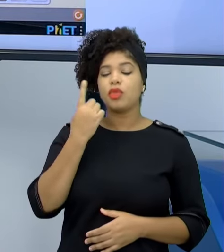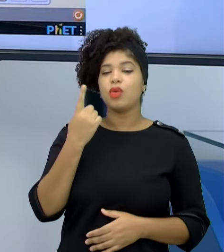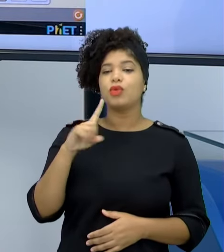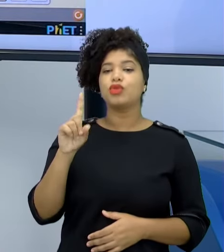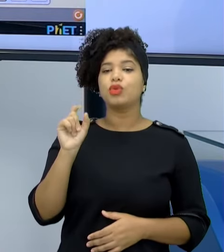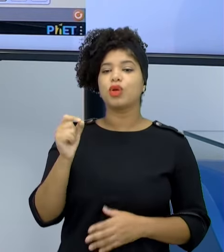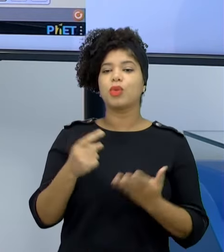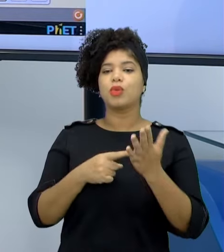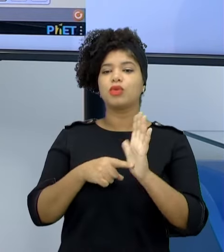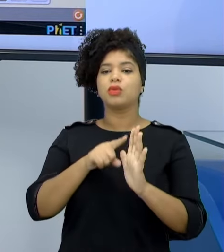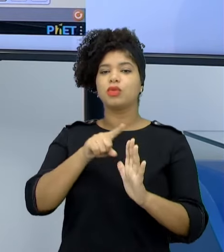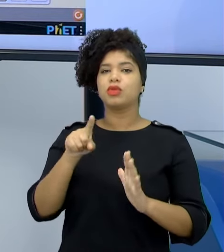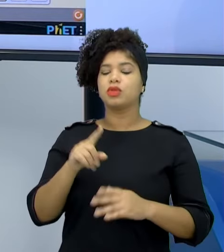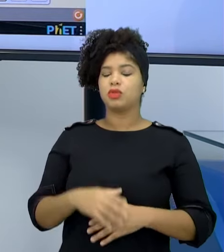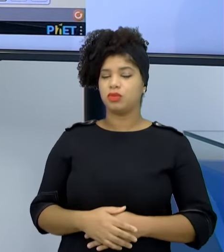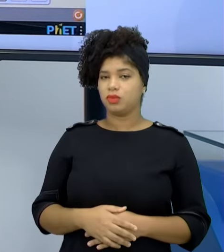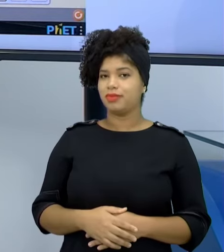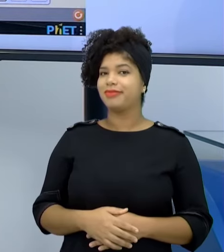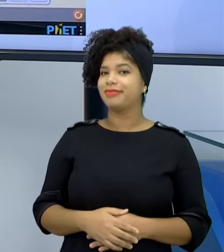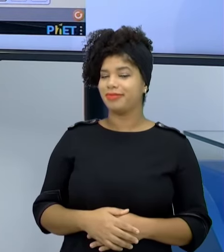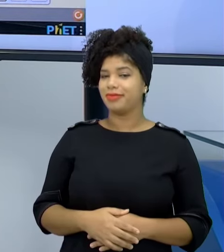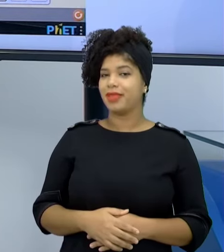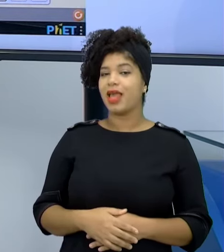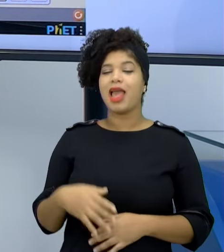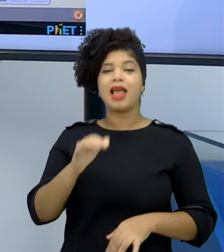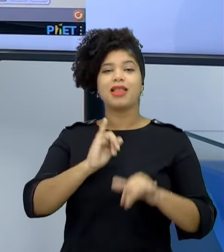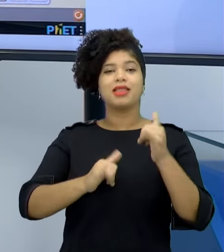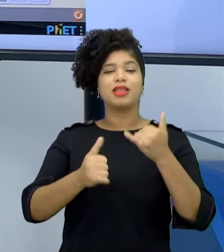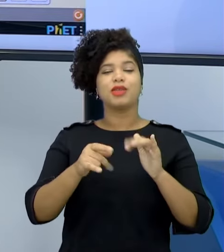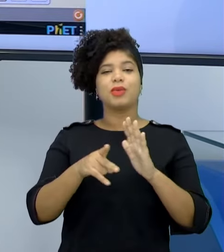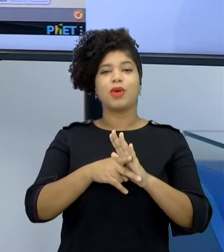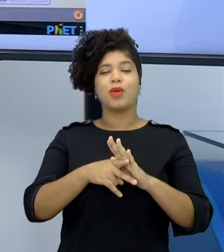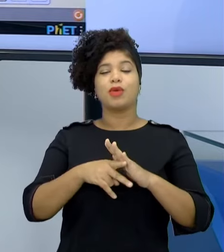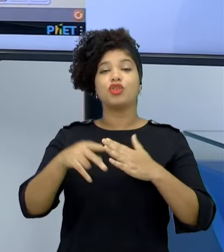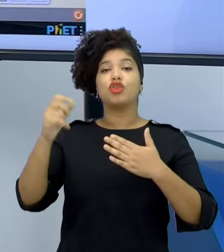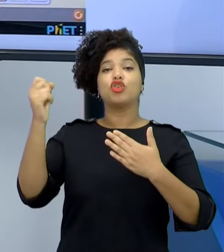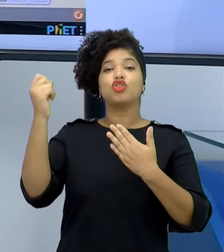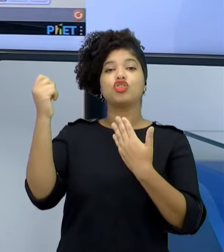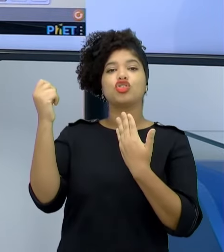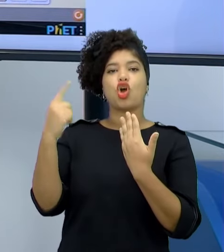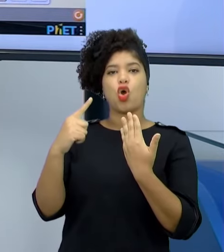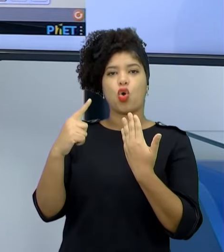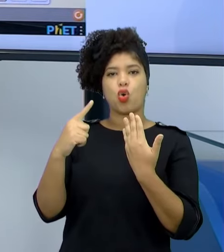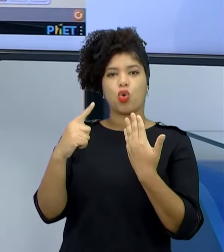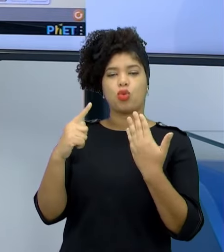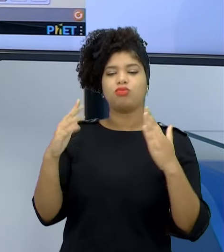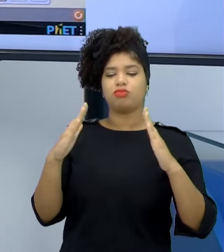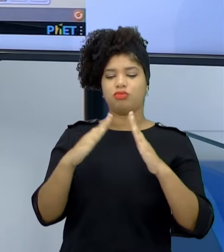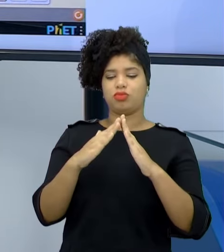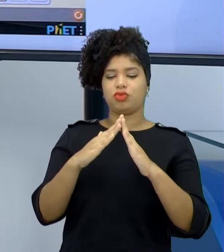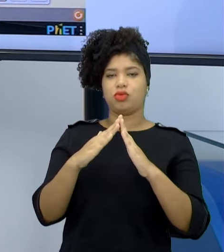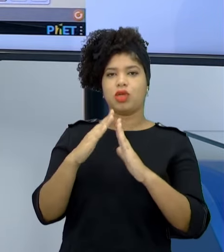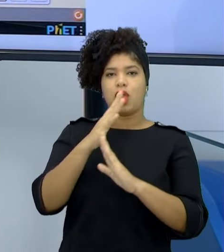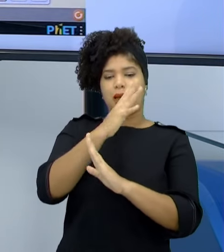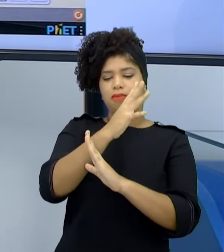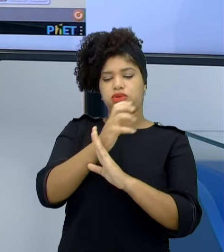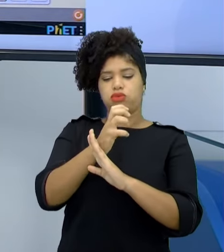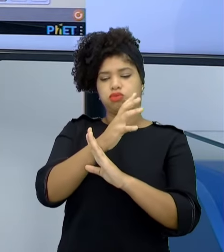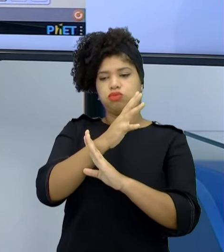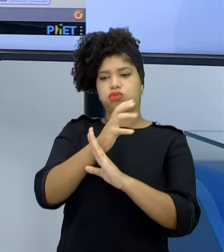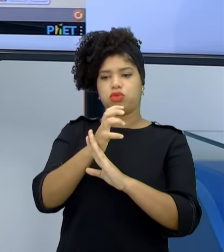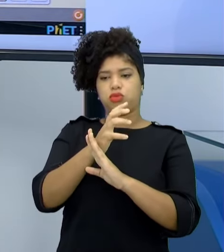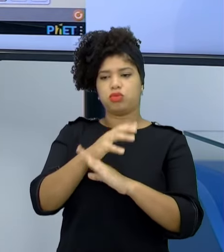último, para a gente falar um pouquinho sobre a energia solar, porque aqui também tinha no seu simulador aí uma placa,